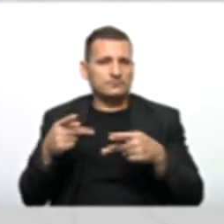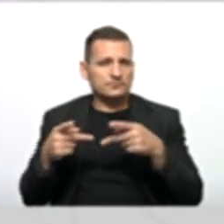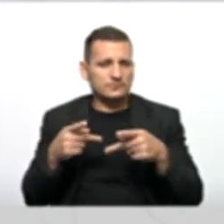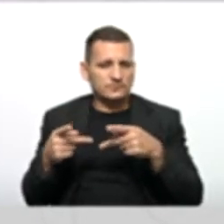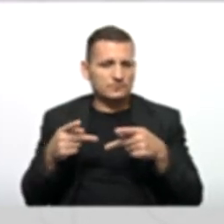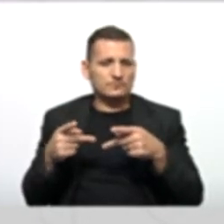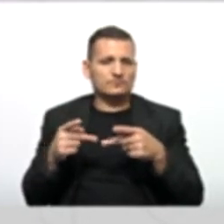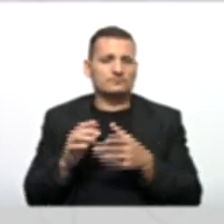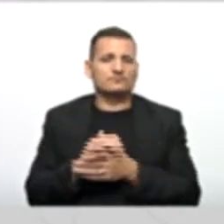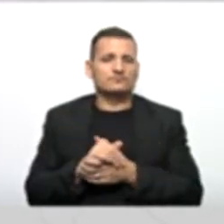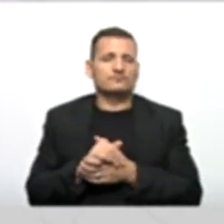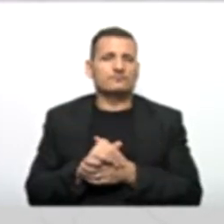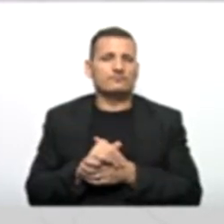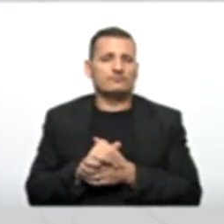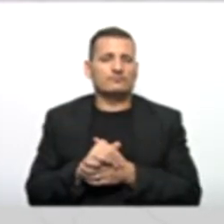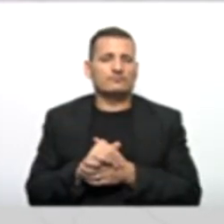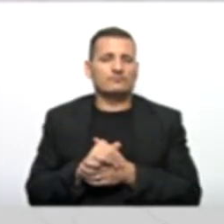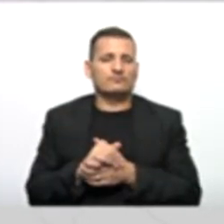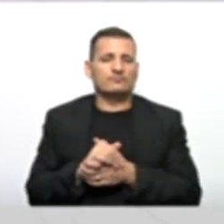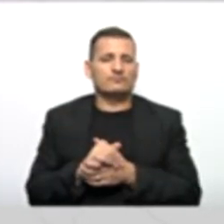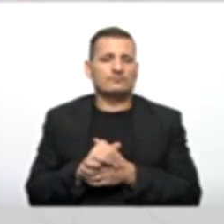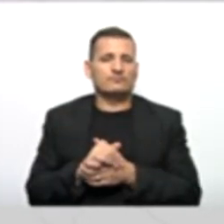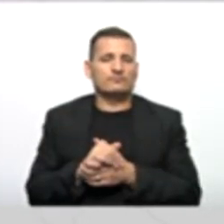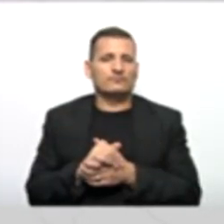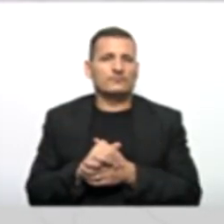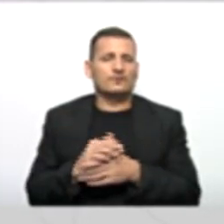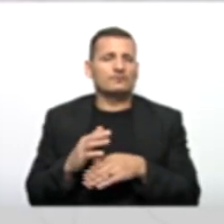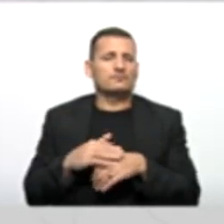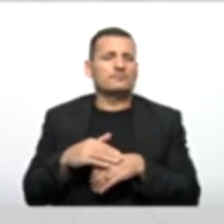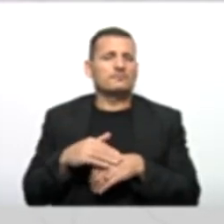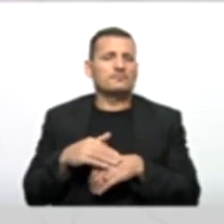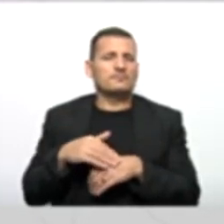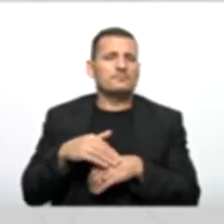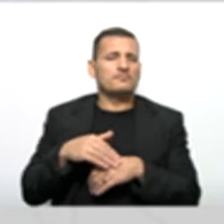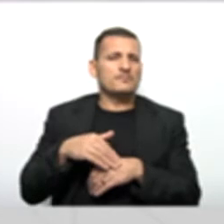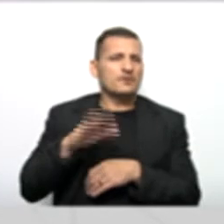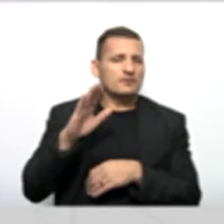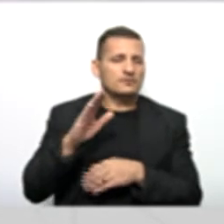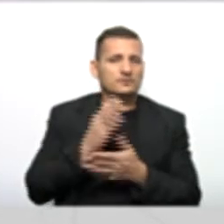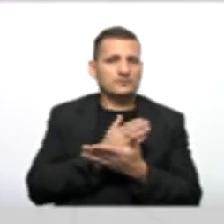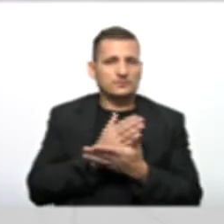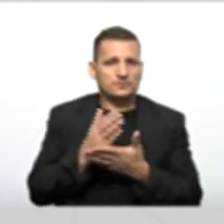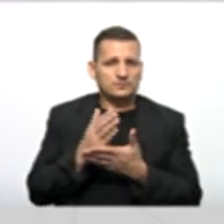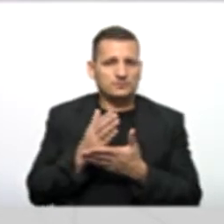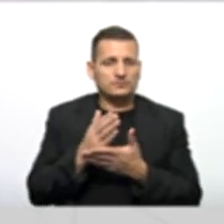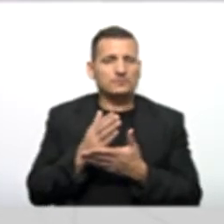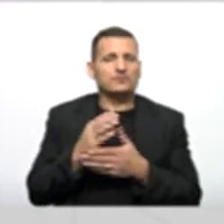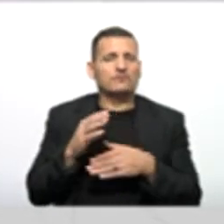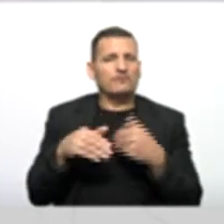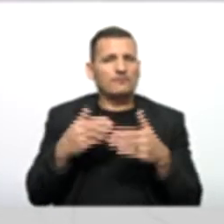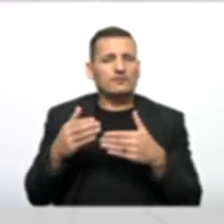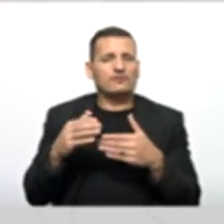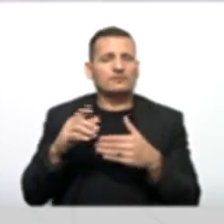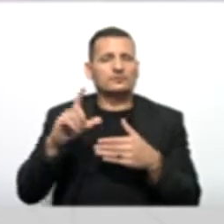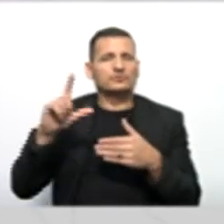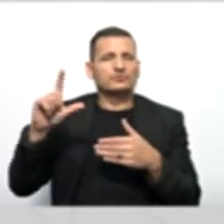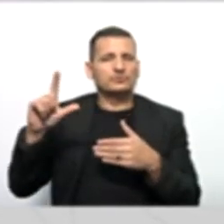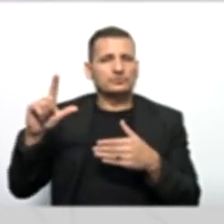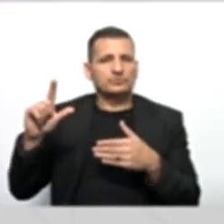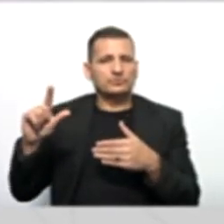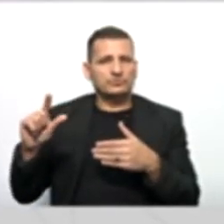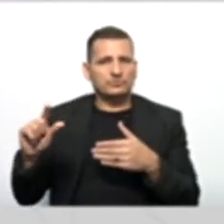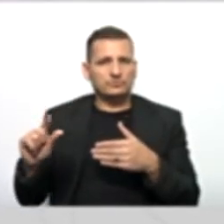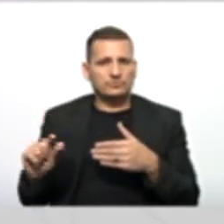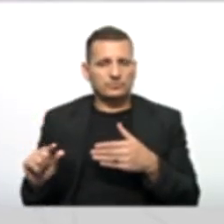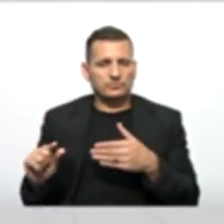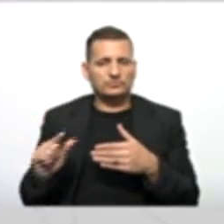significativo sobre os custos, é mais alta no início e torna-se cada vez menor conforme o projeto progride para o seu término.